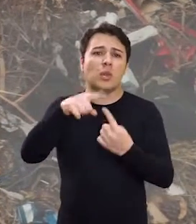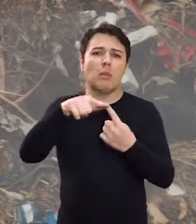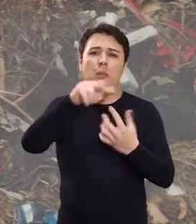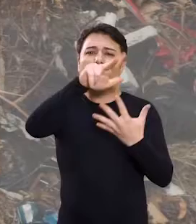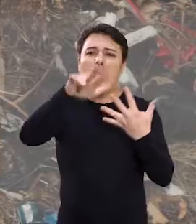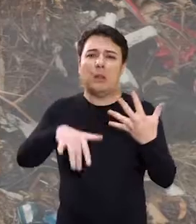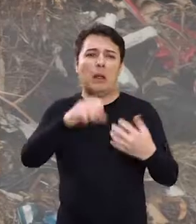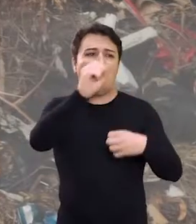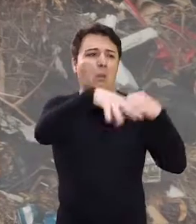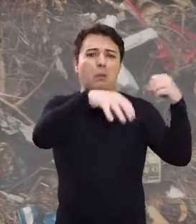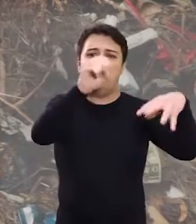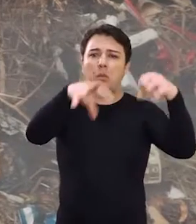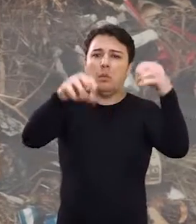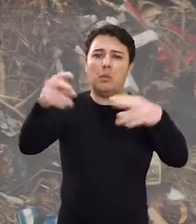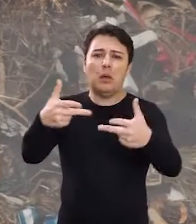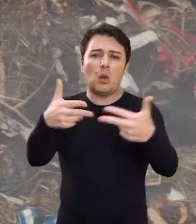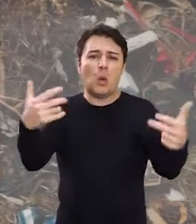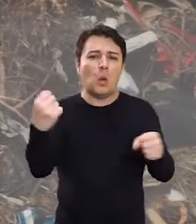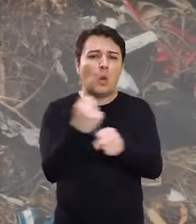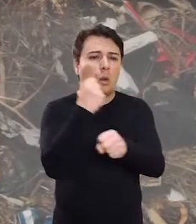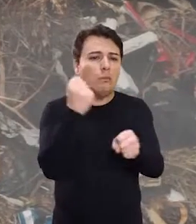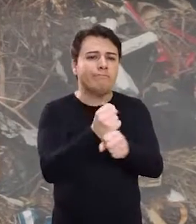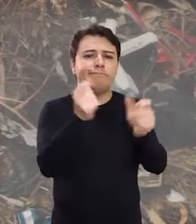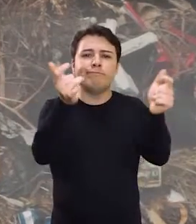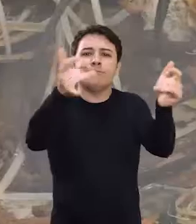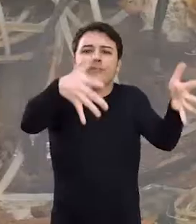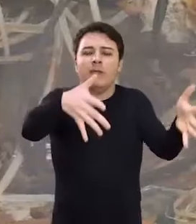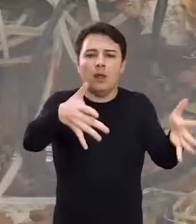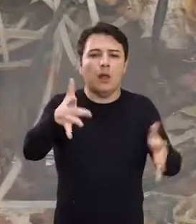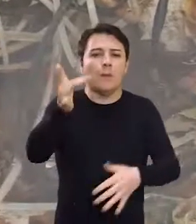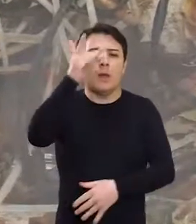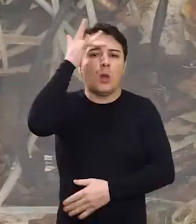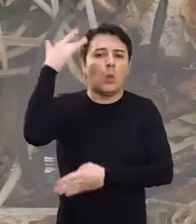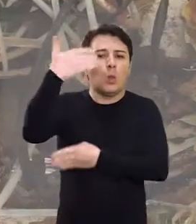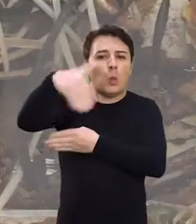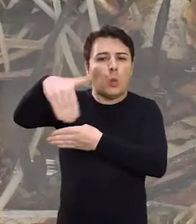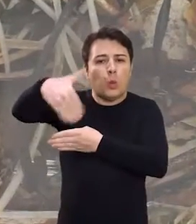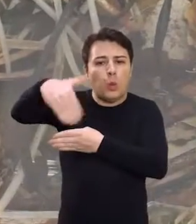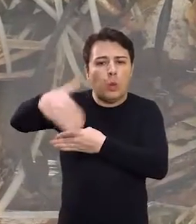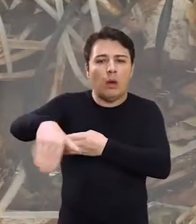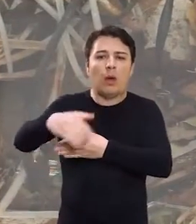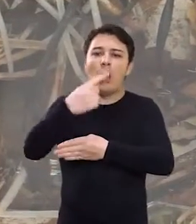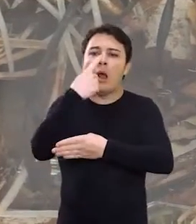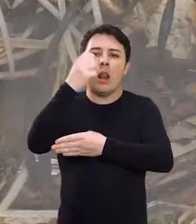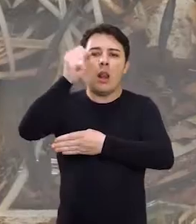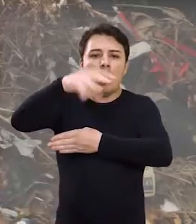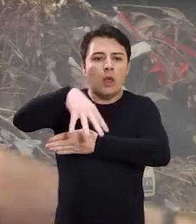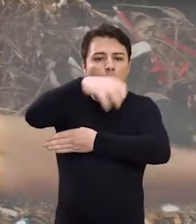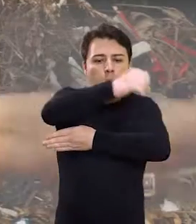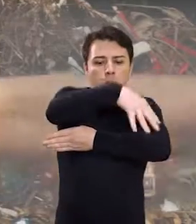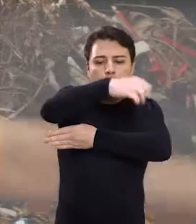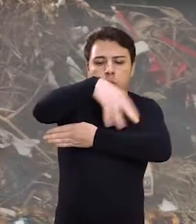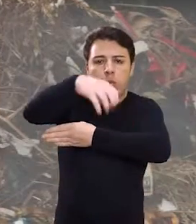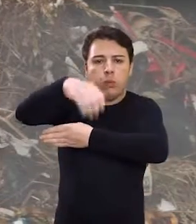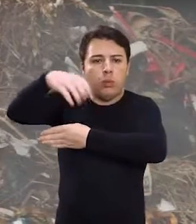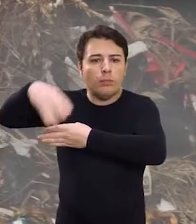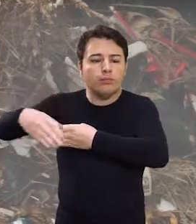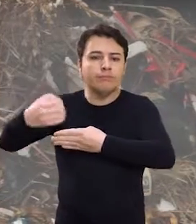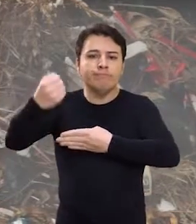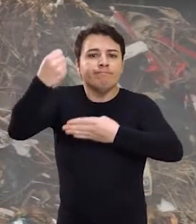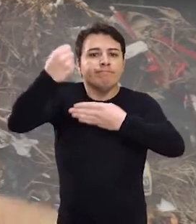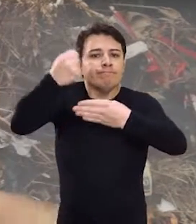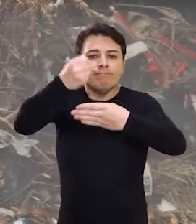droga é lixo de todos os tipos lixo orgânico é material de Kombi construção inclusive aqui já te fizeram